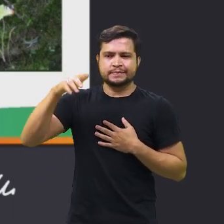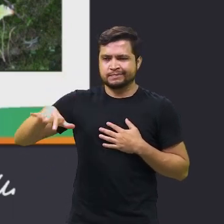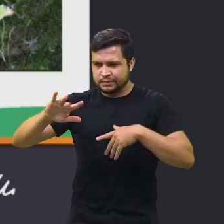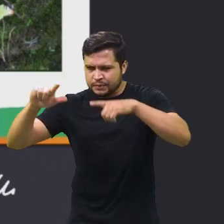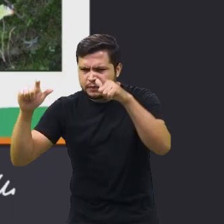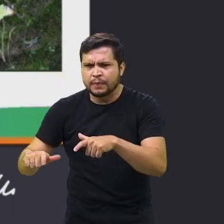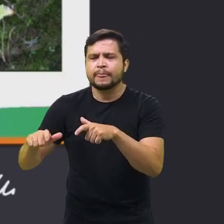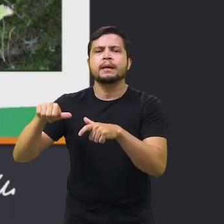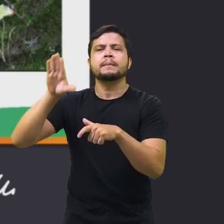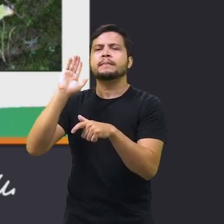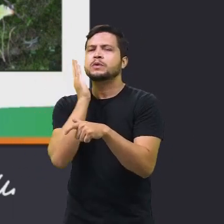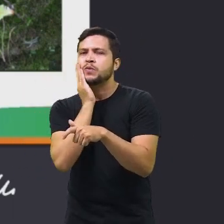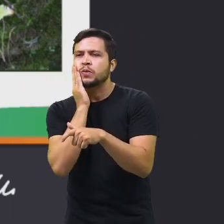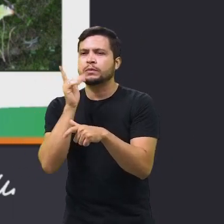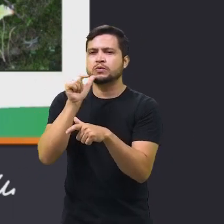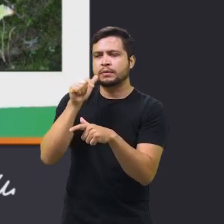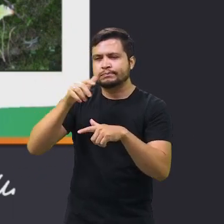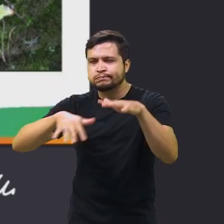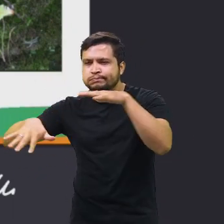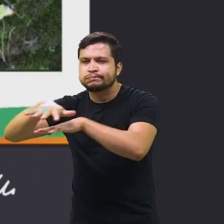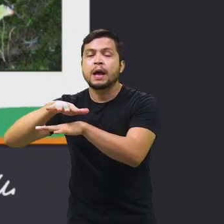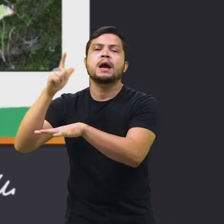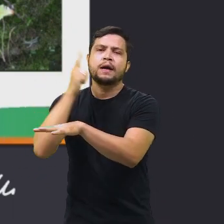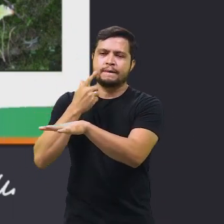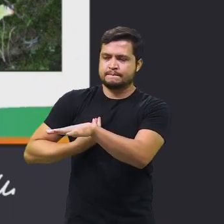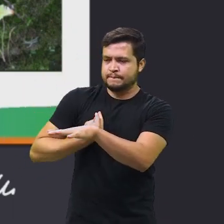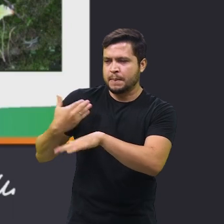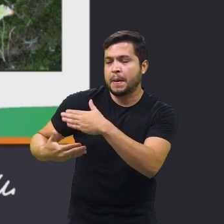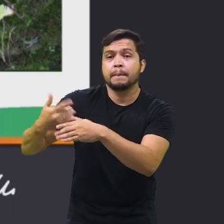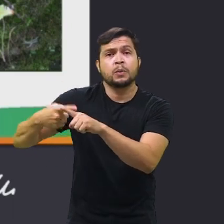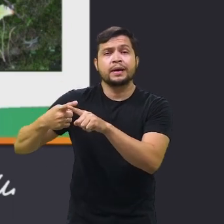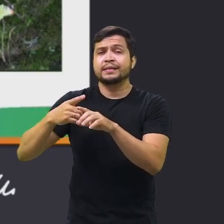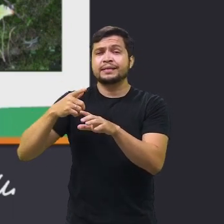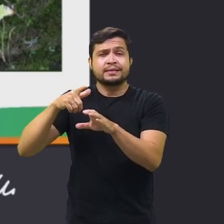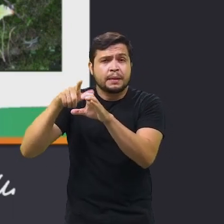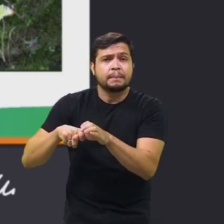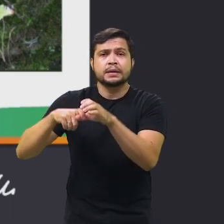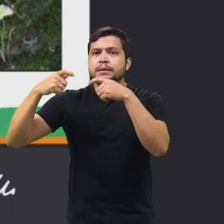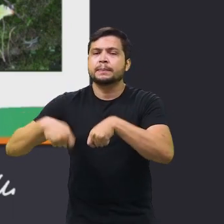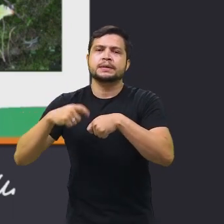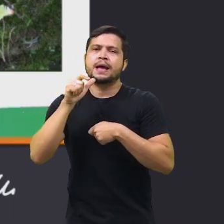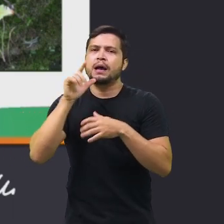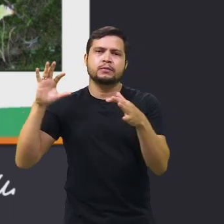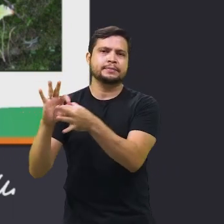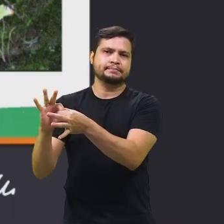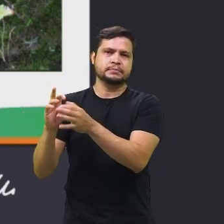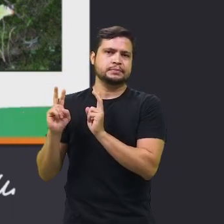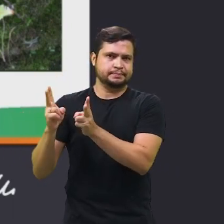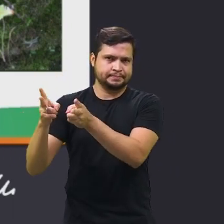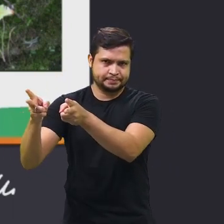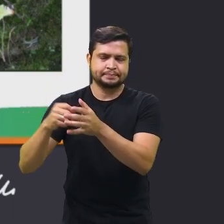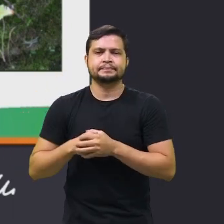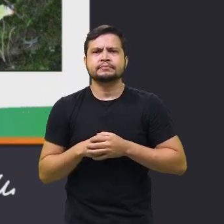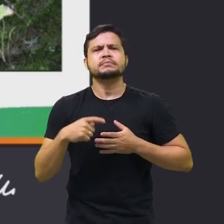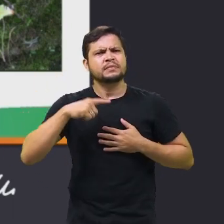um ambiente mais úmido, né, para poder conseguir sobreviver, já que eles dependem muito da água nesse processo. E aí a gente